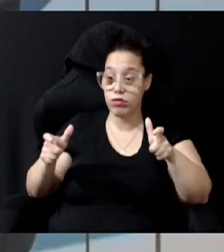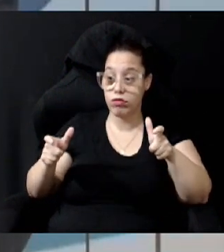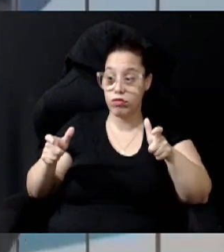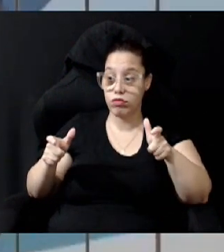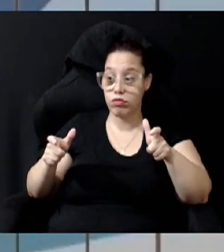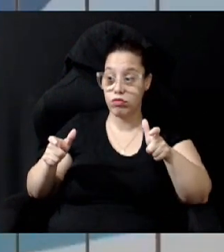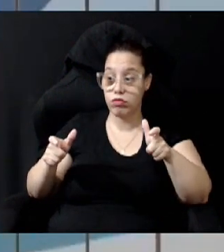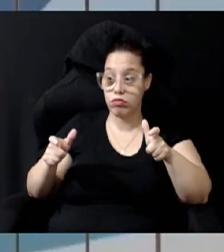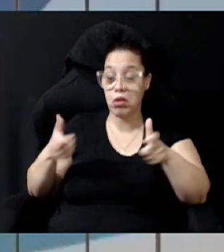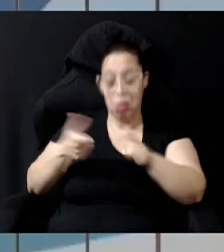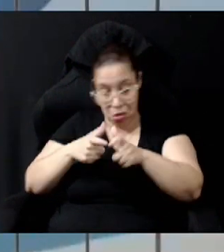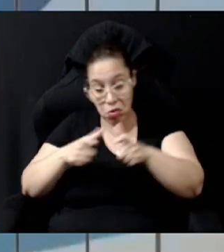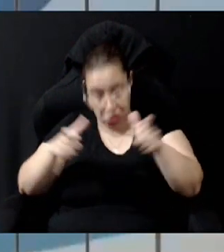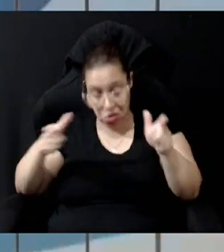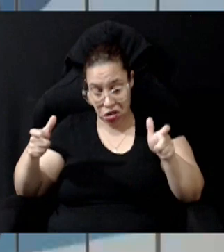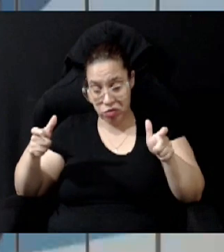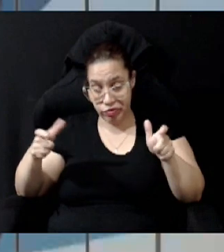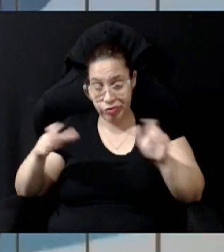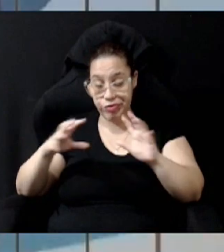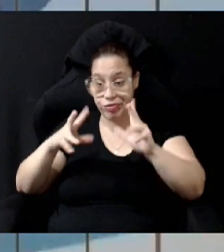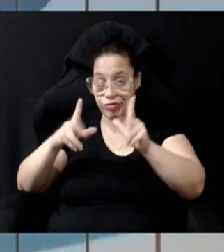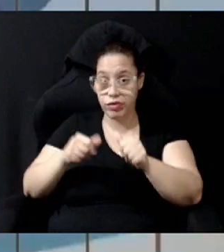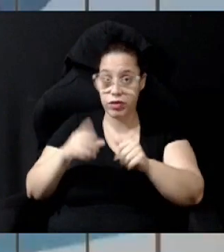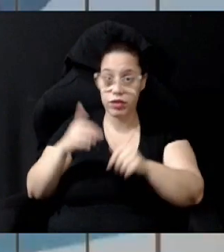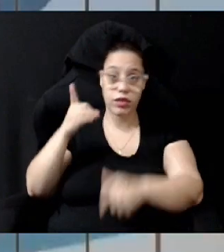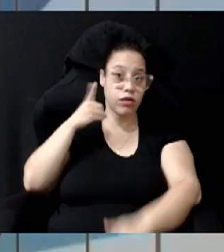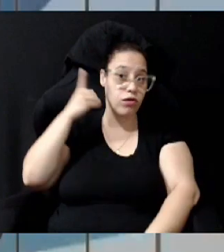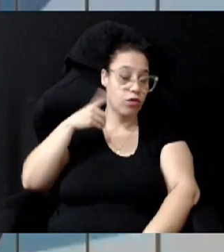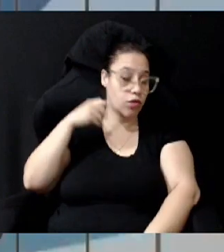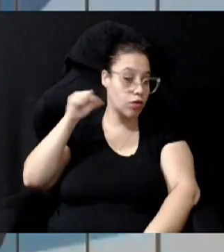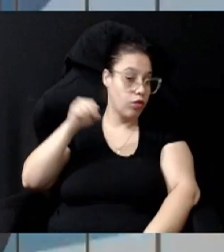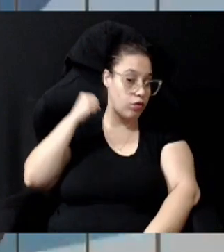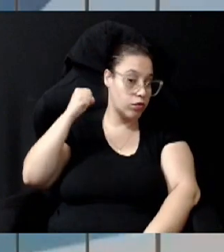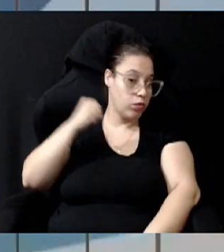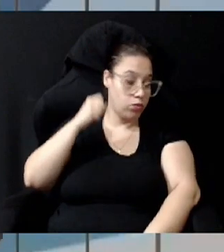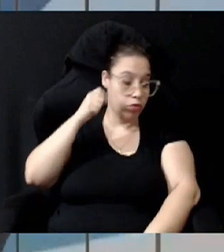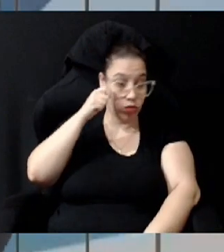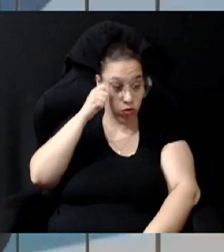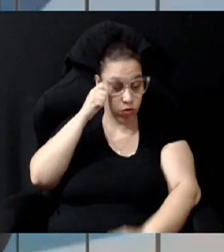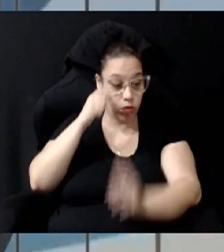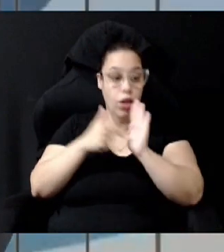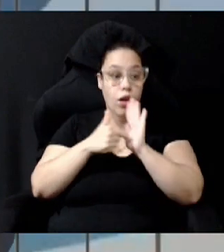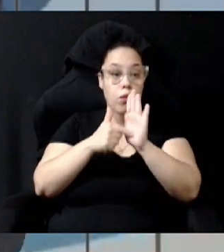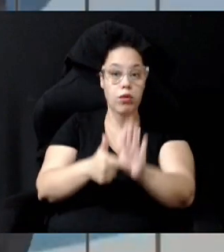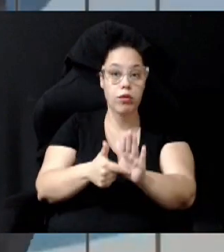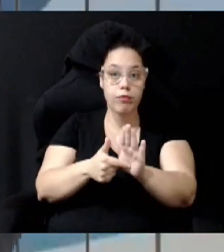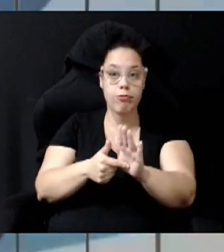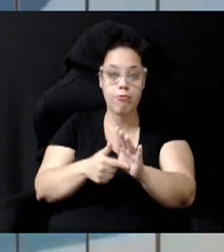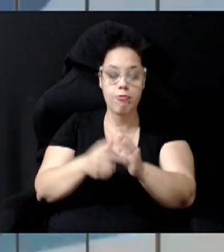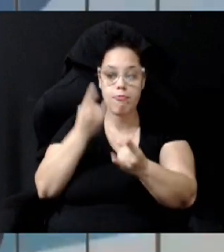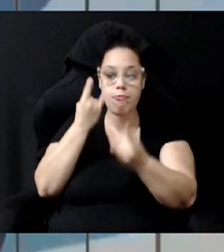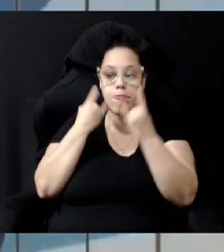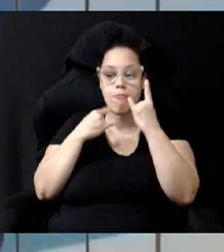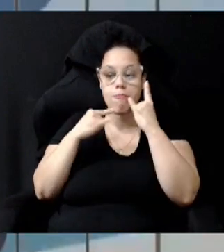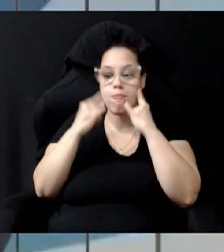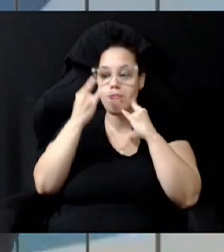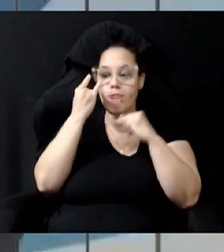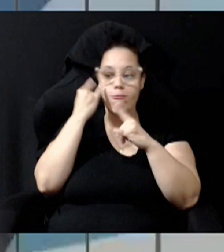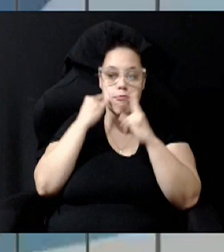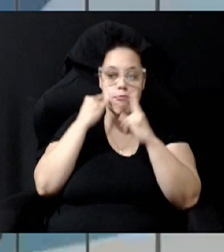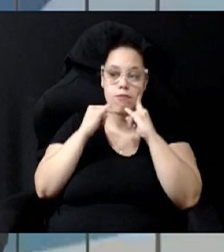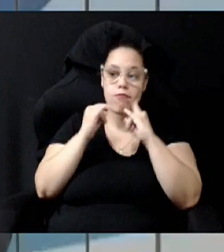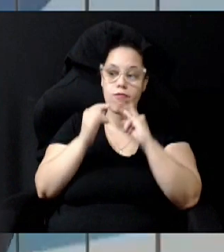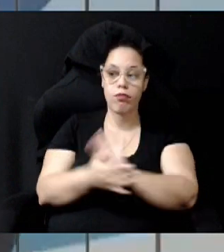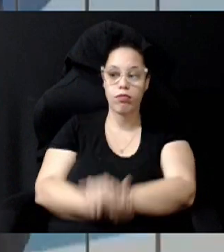majoritariamente, deputados e senadores representam interesses de grandes corporações,